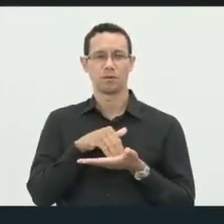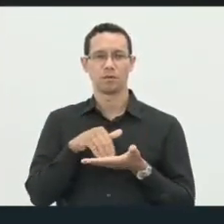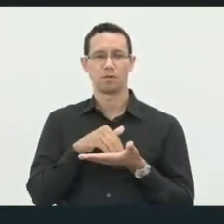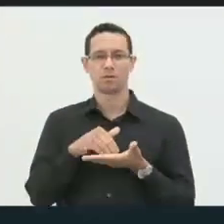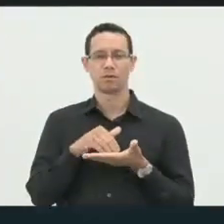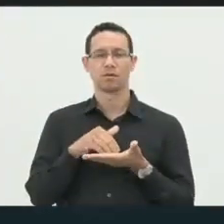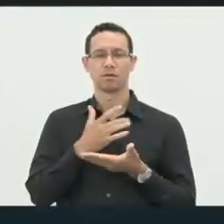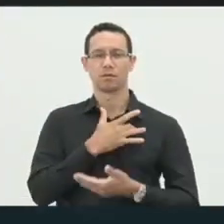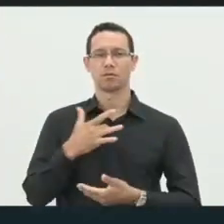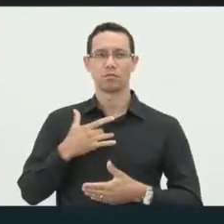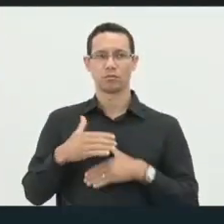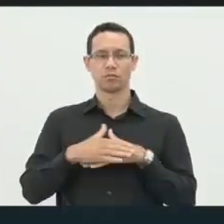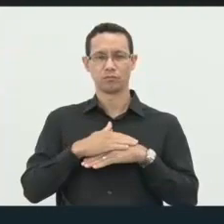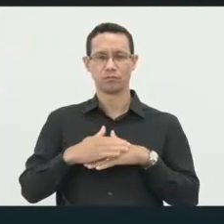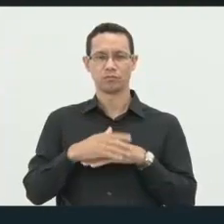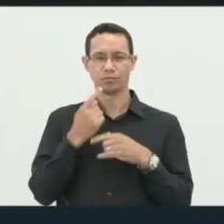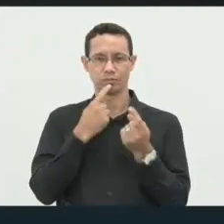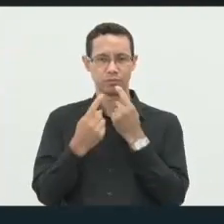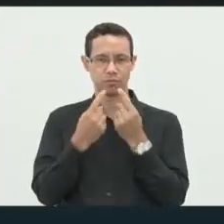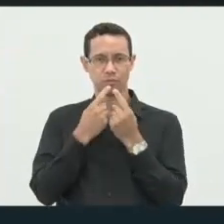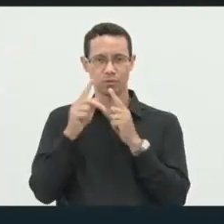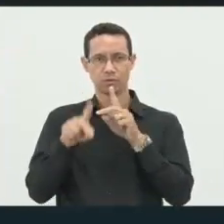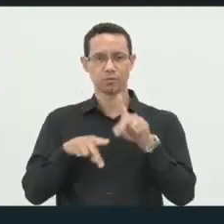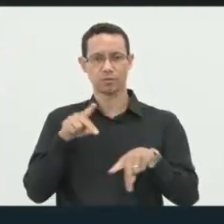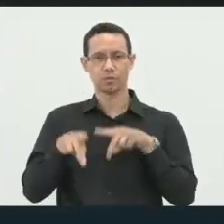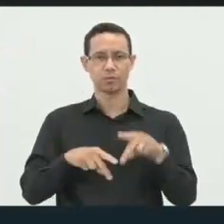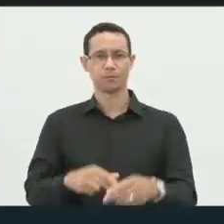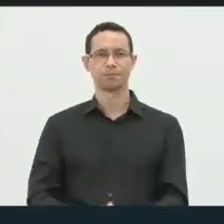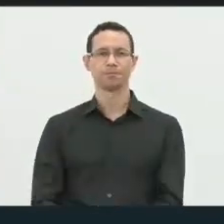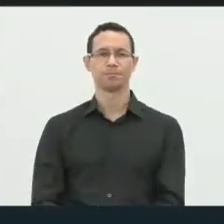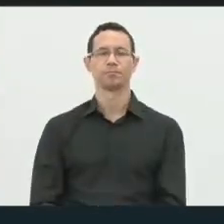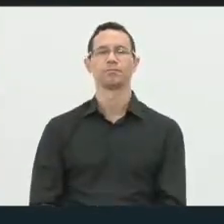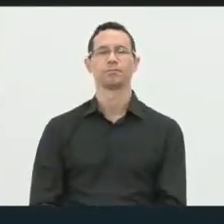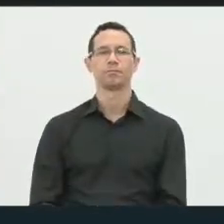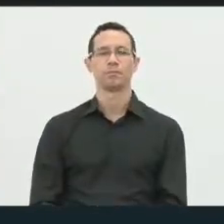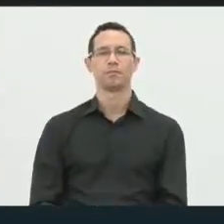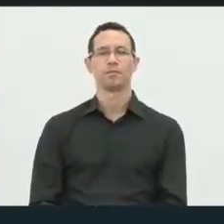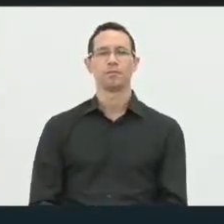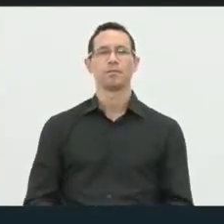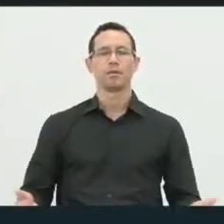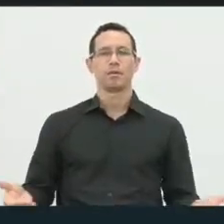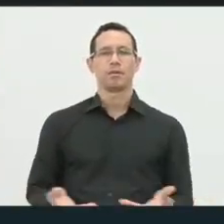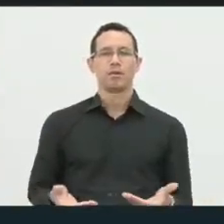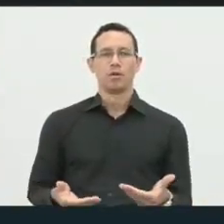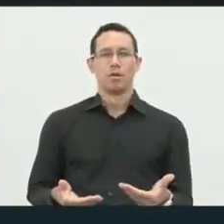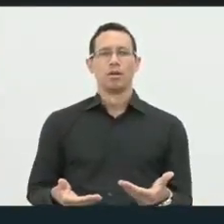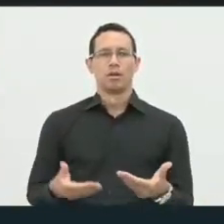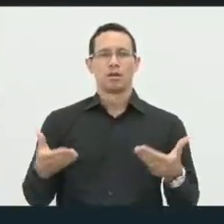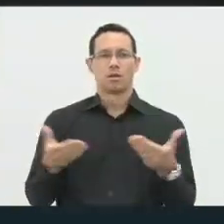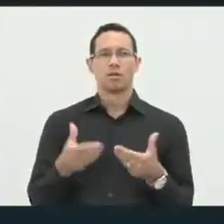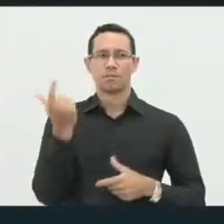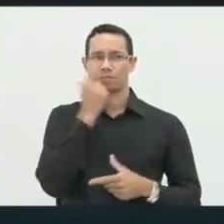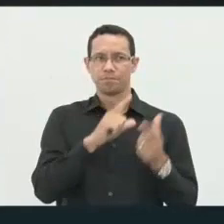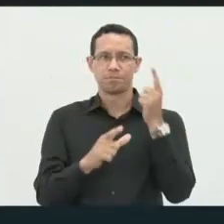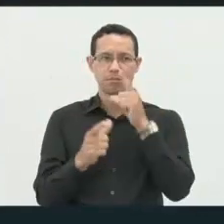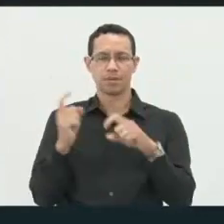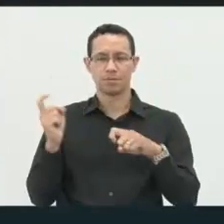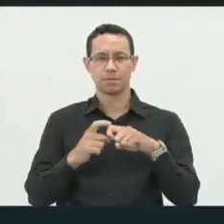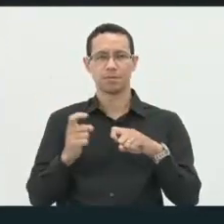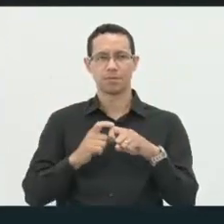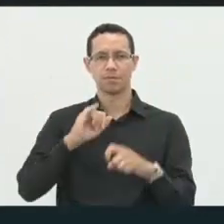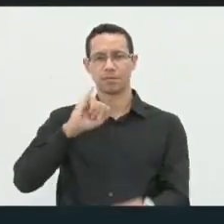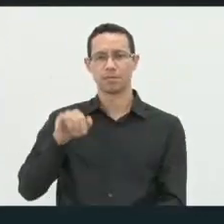dialogamos junto à população e agora tem médico na UBS do Jardim